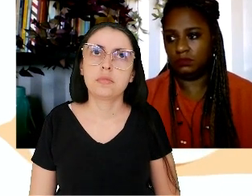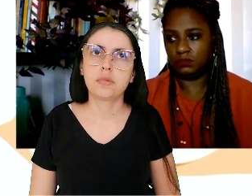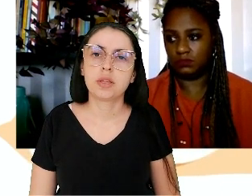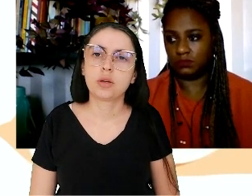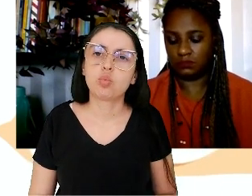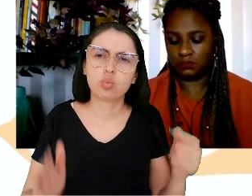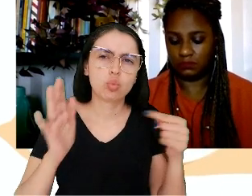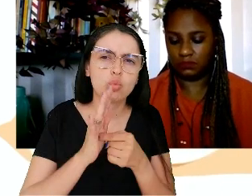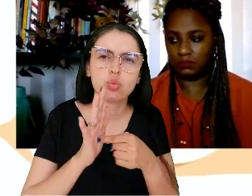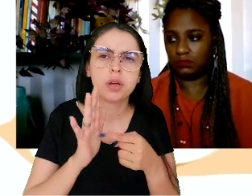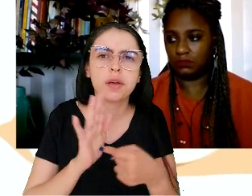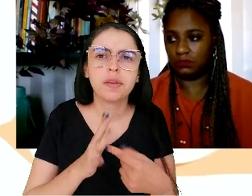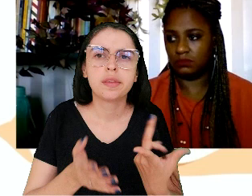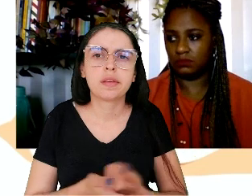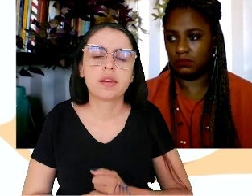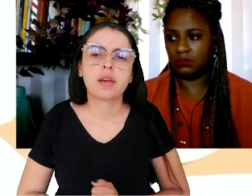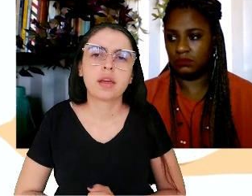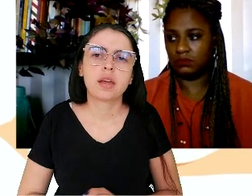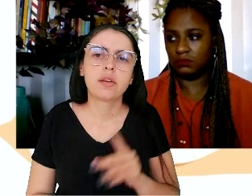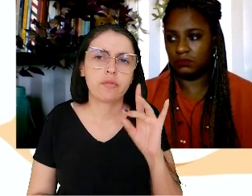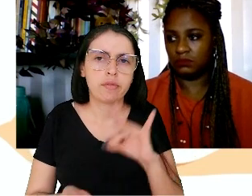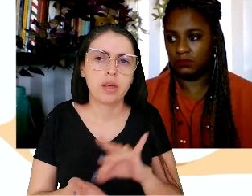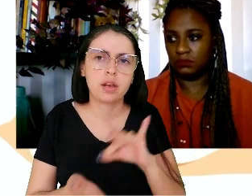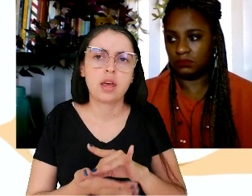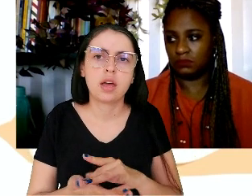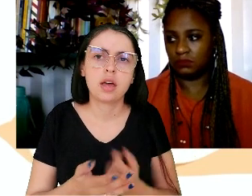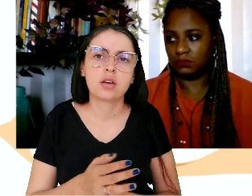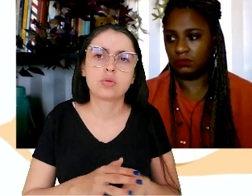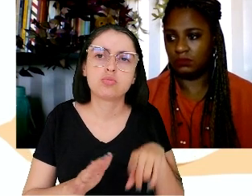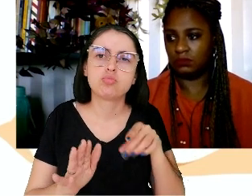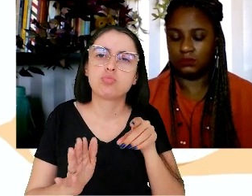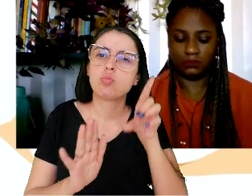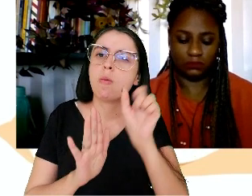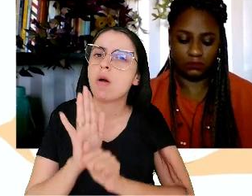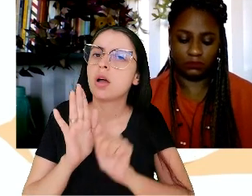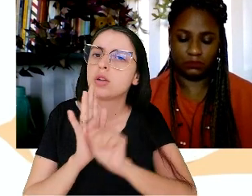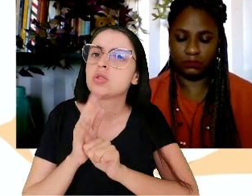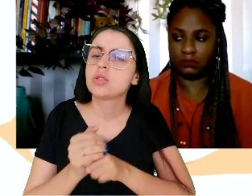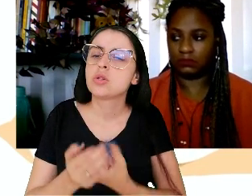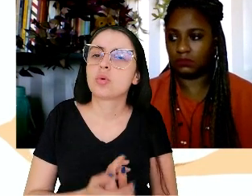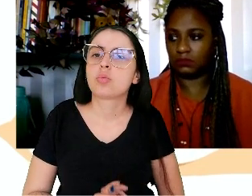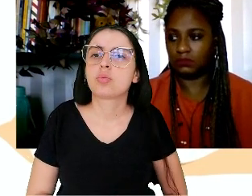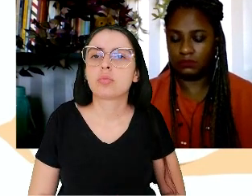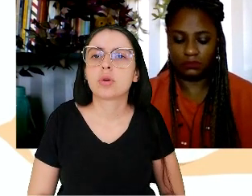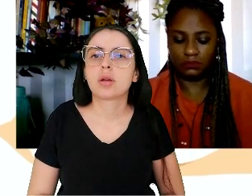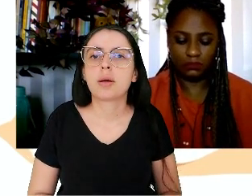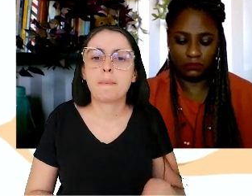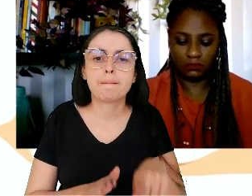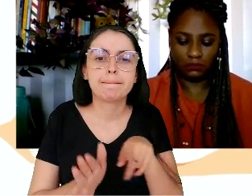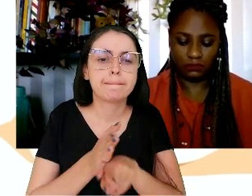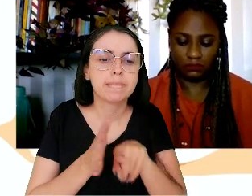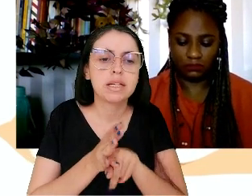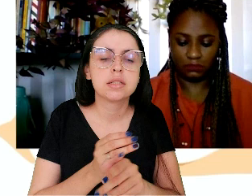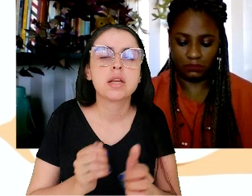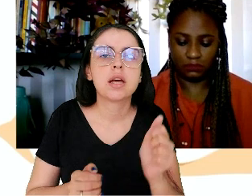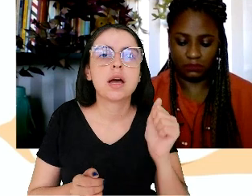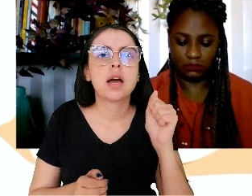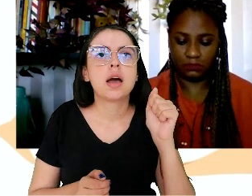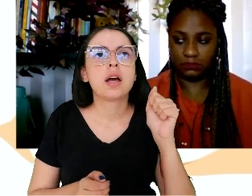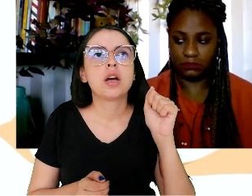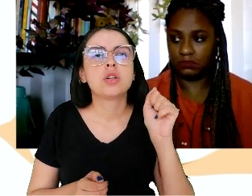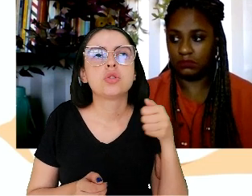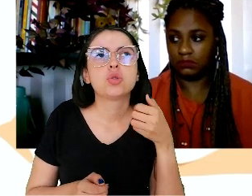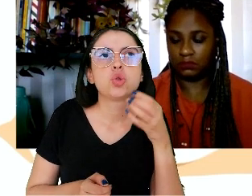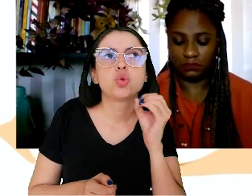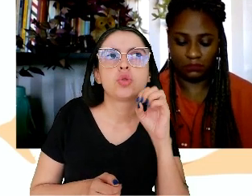Nisso, eu encontrei, na verdade, um artigo seminal da pesquisadora italiana Silvia